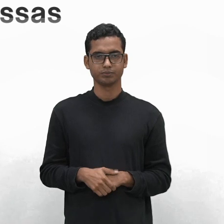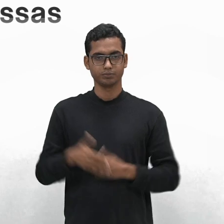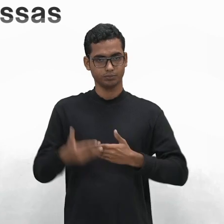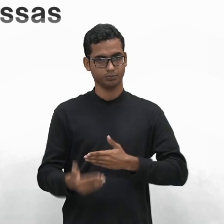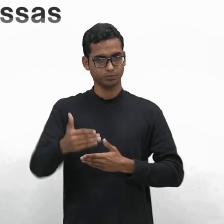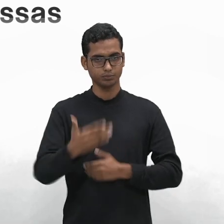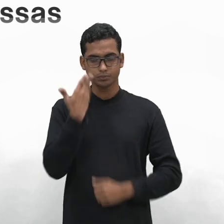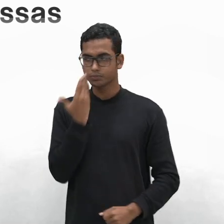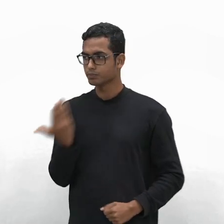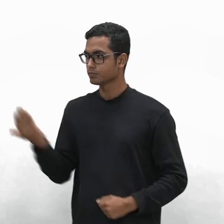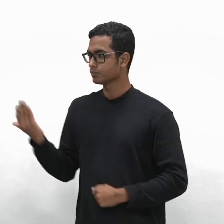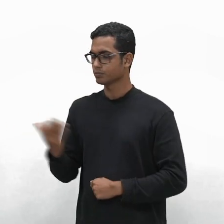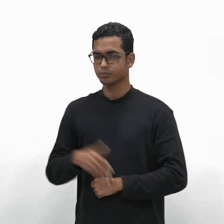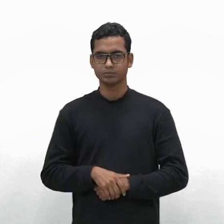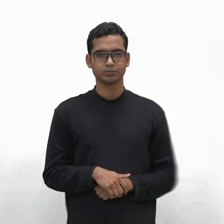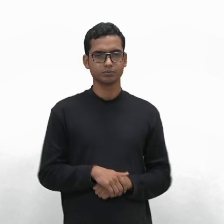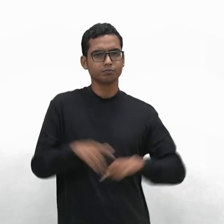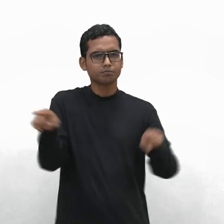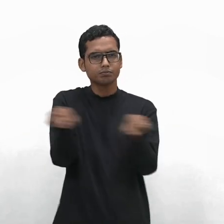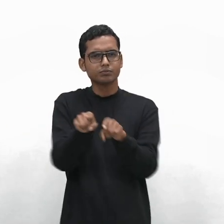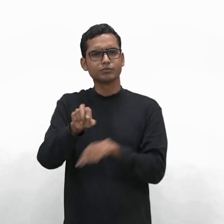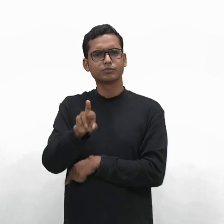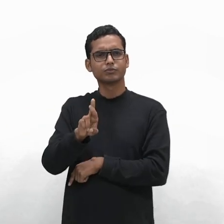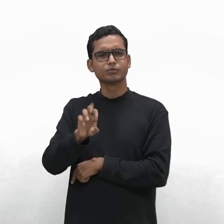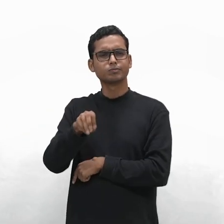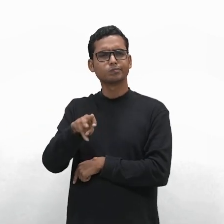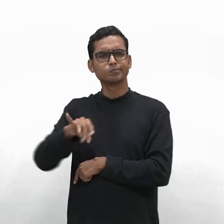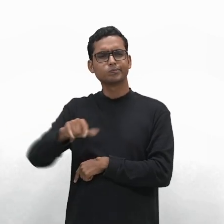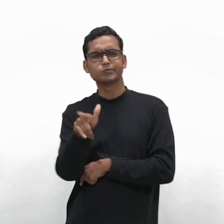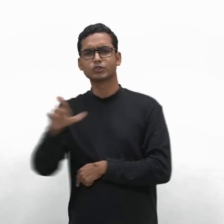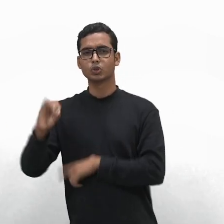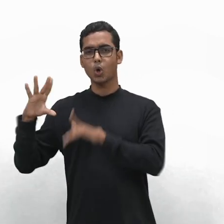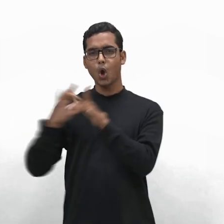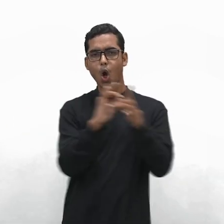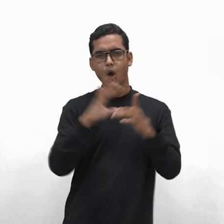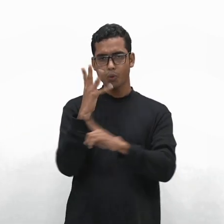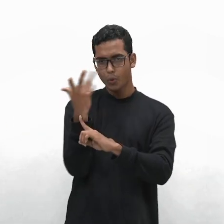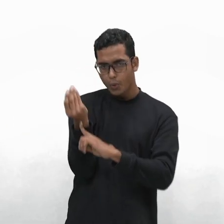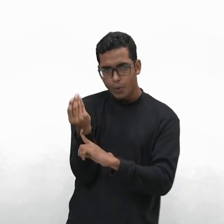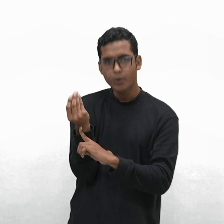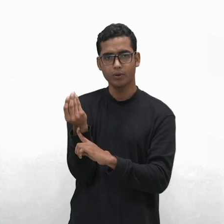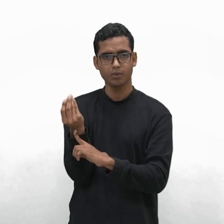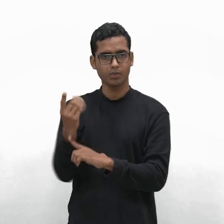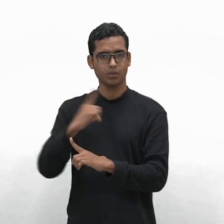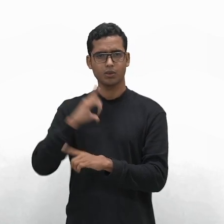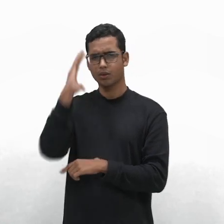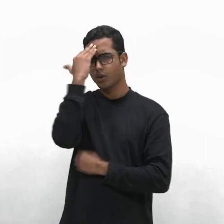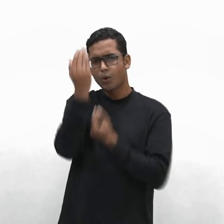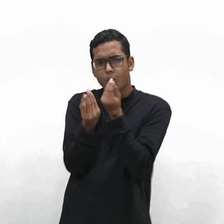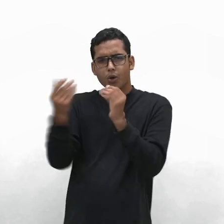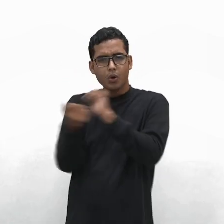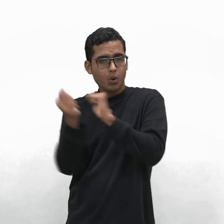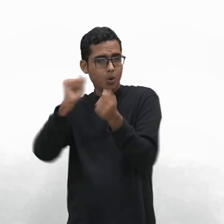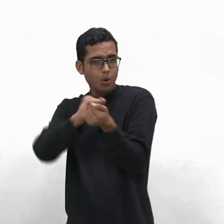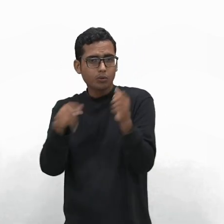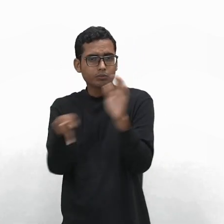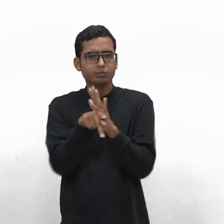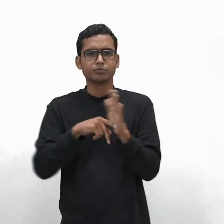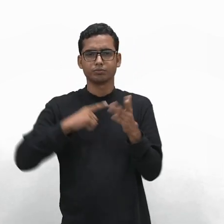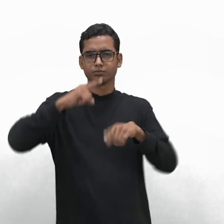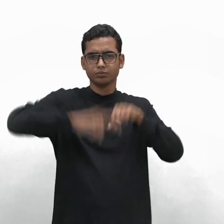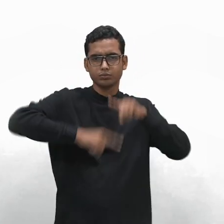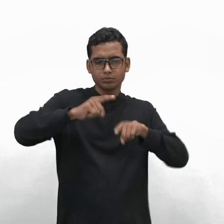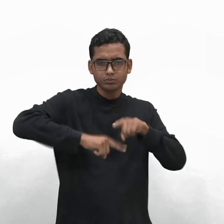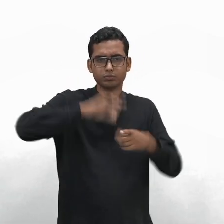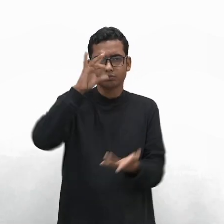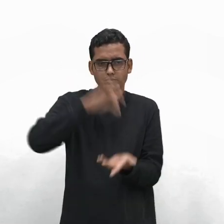Continuando, a remediação, no contexto das artes, envolve a reinterpretação ou adaptação de uma